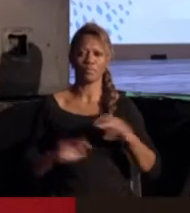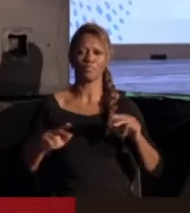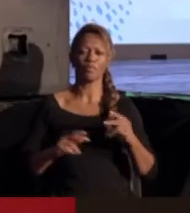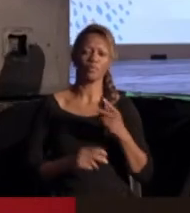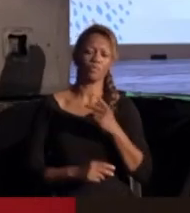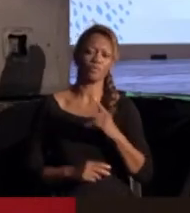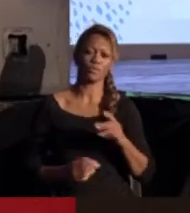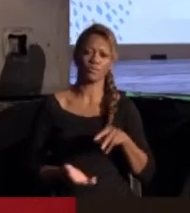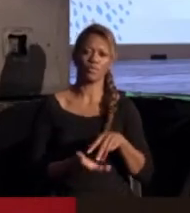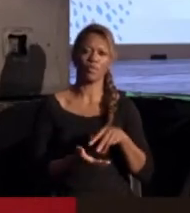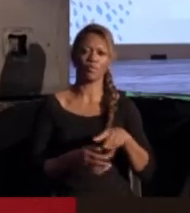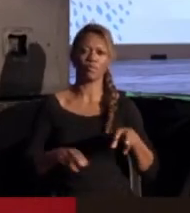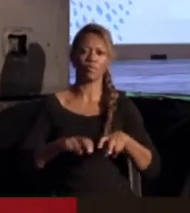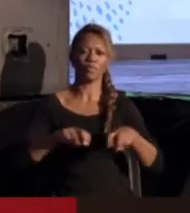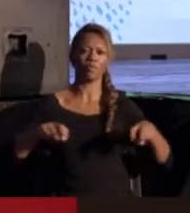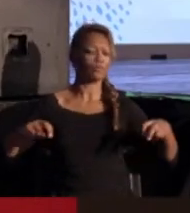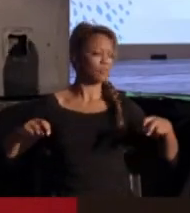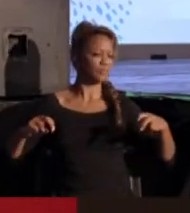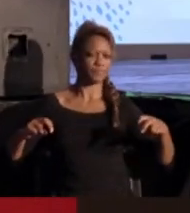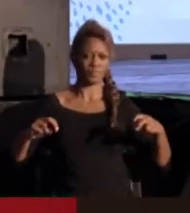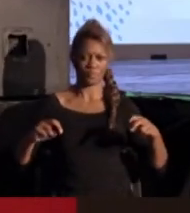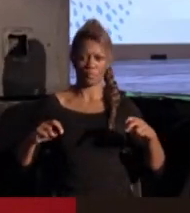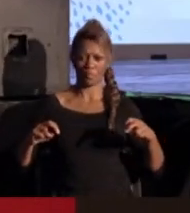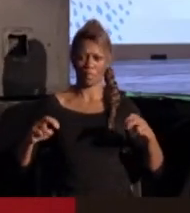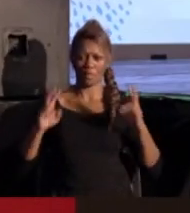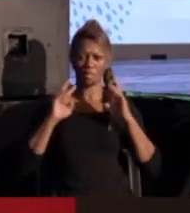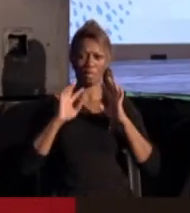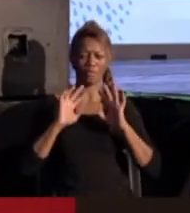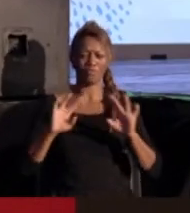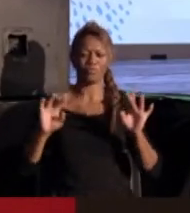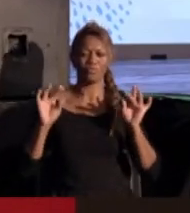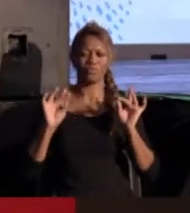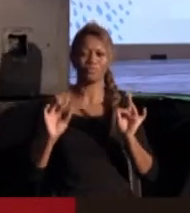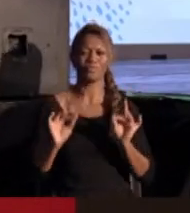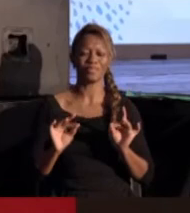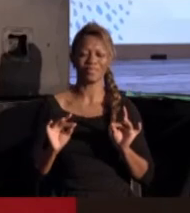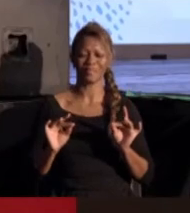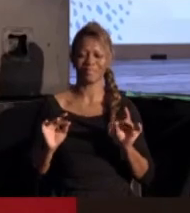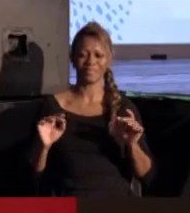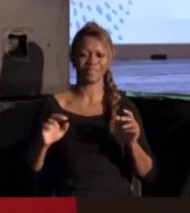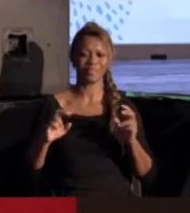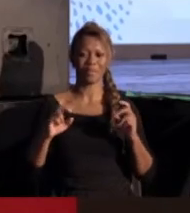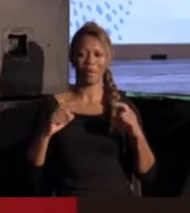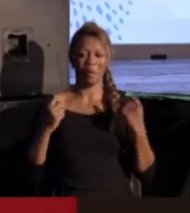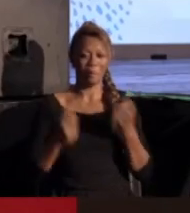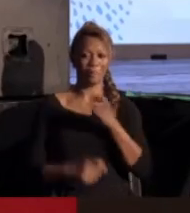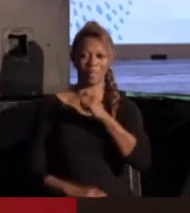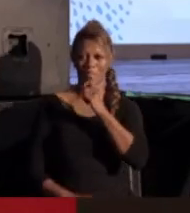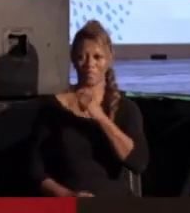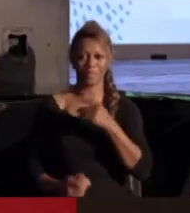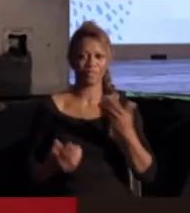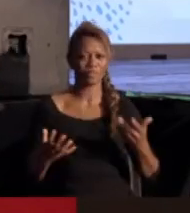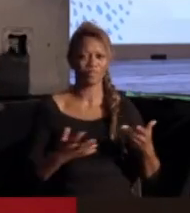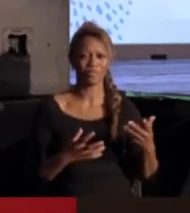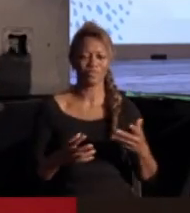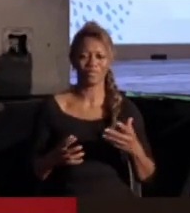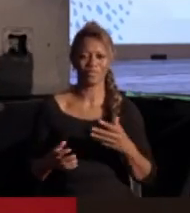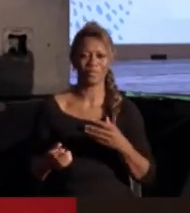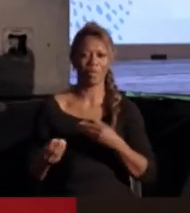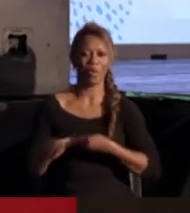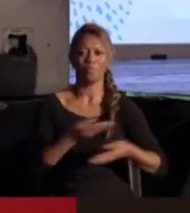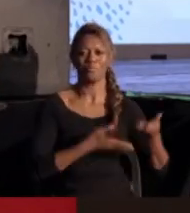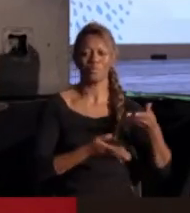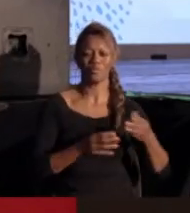estar sentado na mesa, vendo algum espetáculo aqui no palco, e hoje estando aqui no palco, né? Assim, a inversão dos papéis.